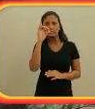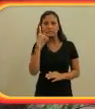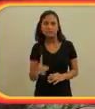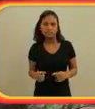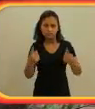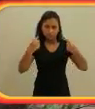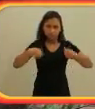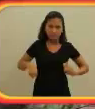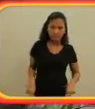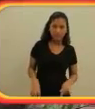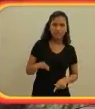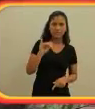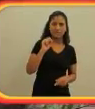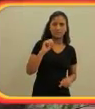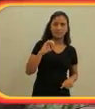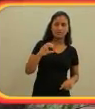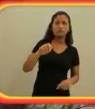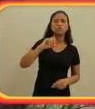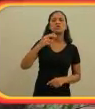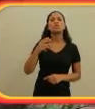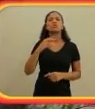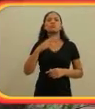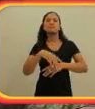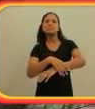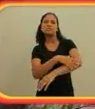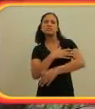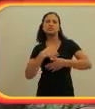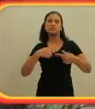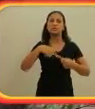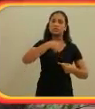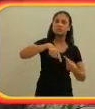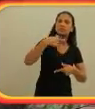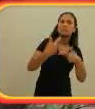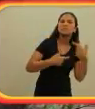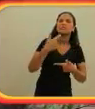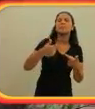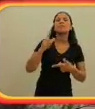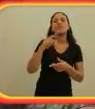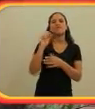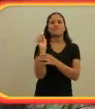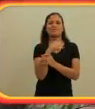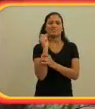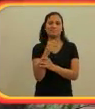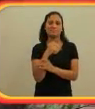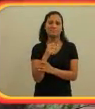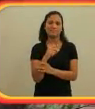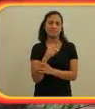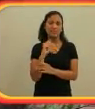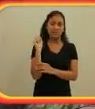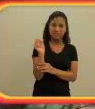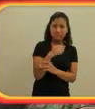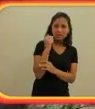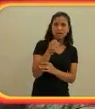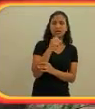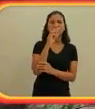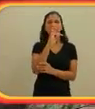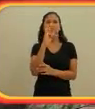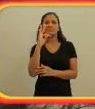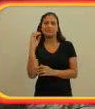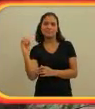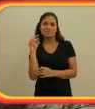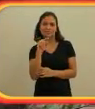ou sensorial. Quem trabalha são fisioterapeutas, terapeutas ocupacionais e fonoaudiólogos. Mas a